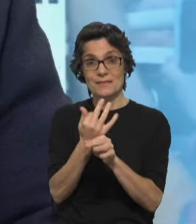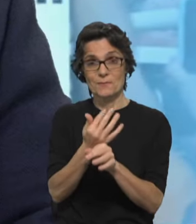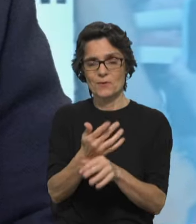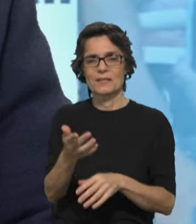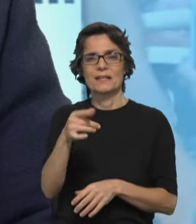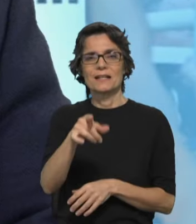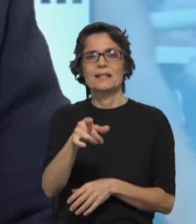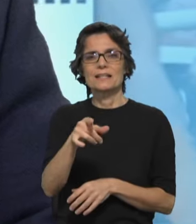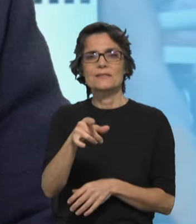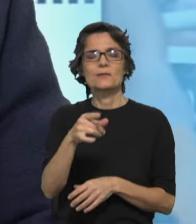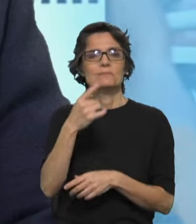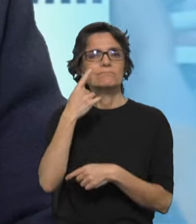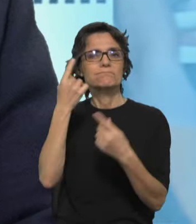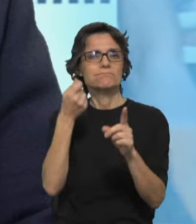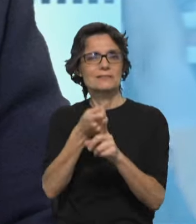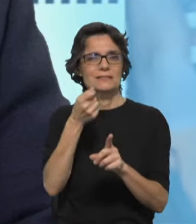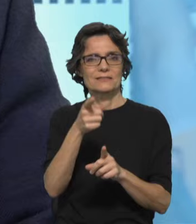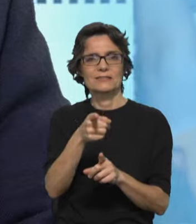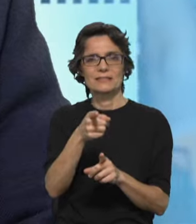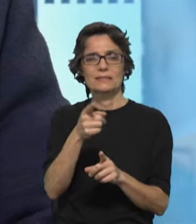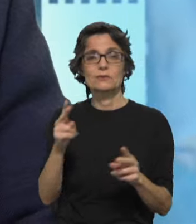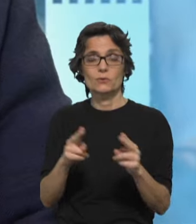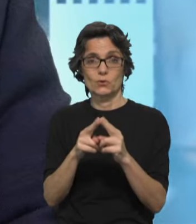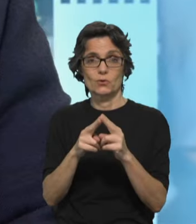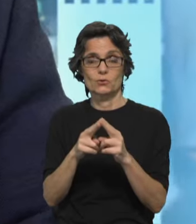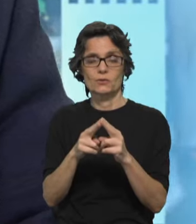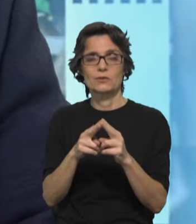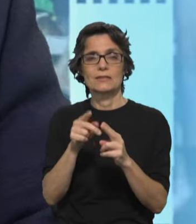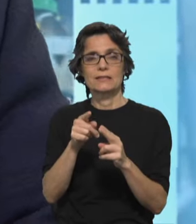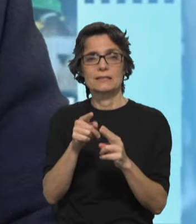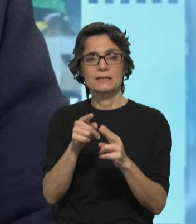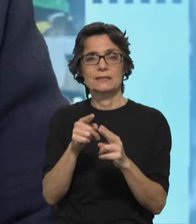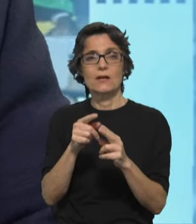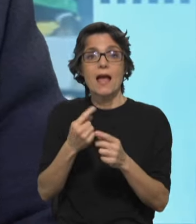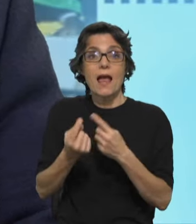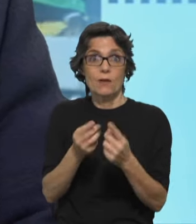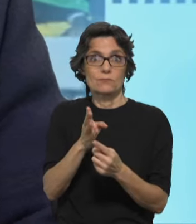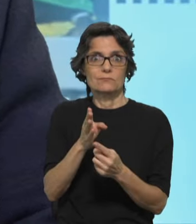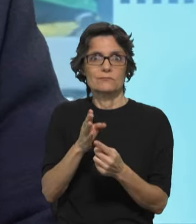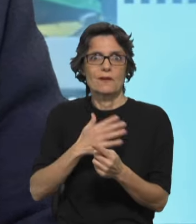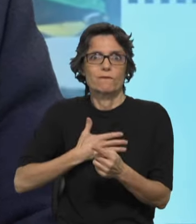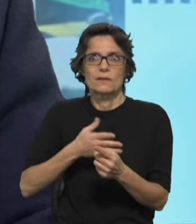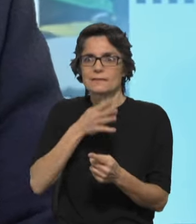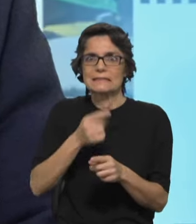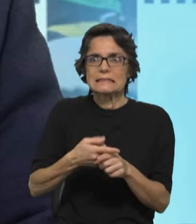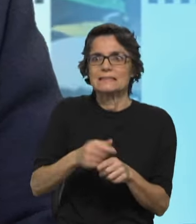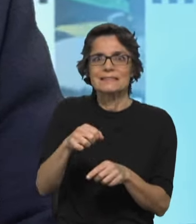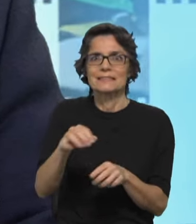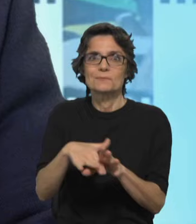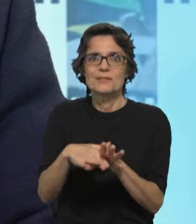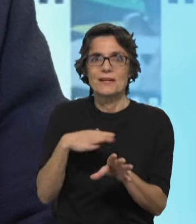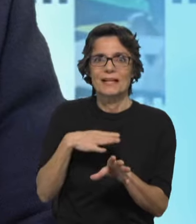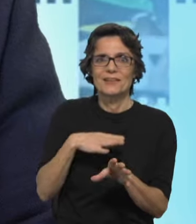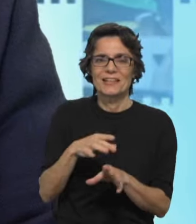grande desafio foi lançado no Encontro Diocesano de Liturgia, onde até alguns já manifestaram vontade de participar, não tenho neste